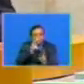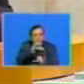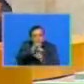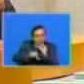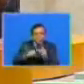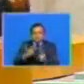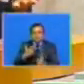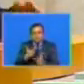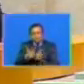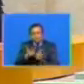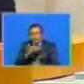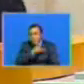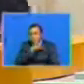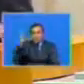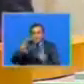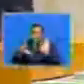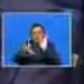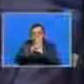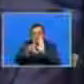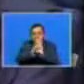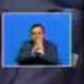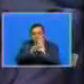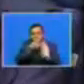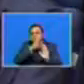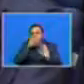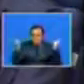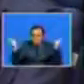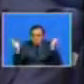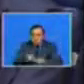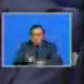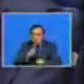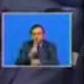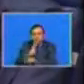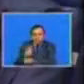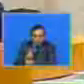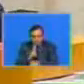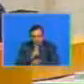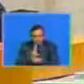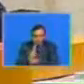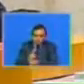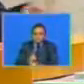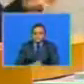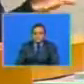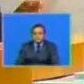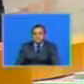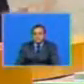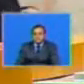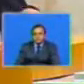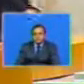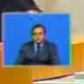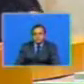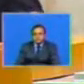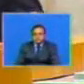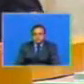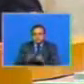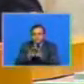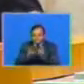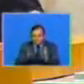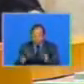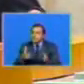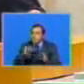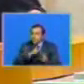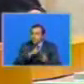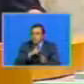conflito nas melhores leis e na melhor capacidade de fiscalização. A mesa tem